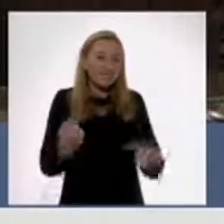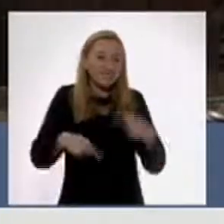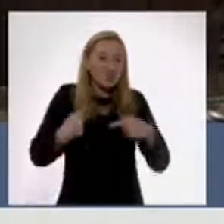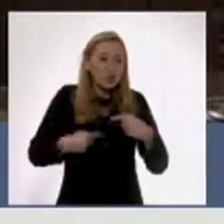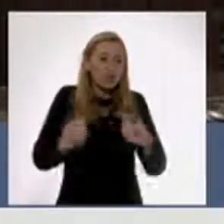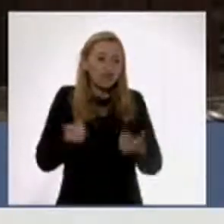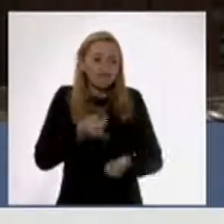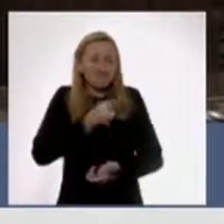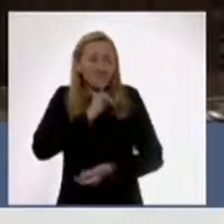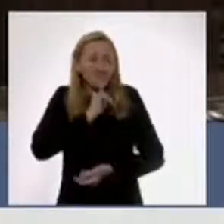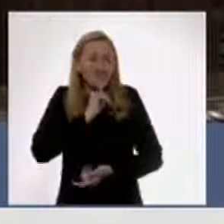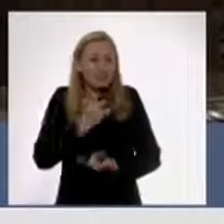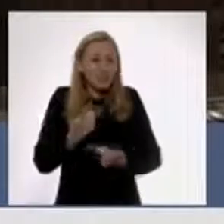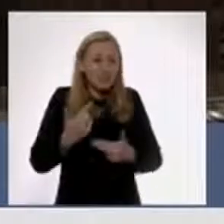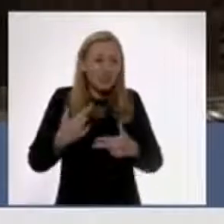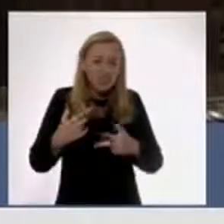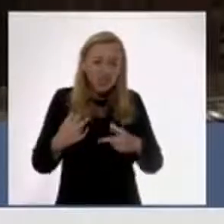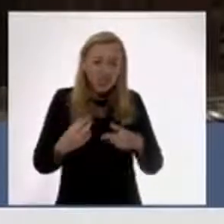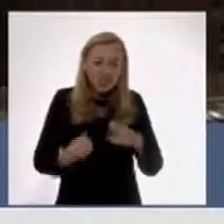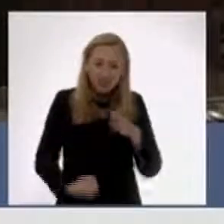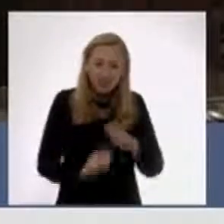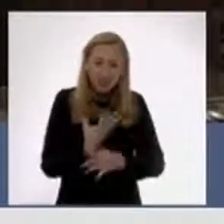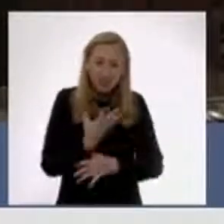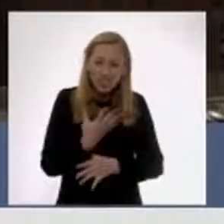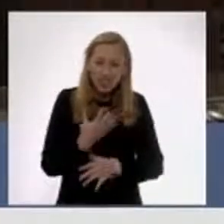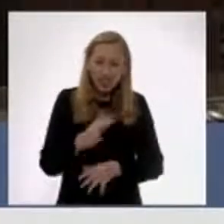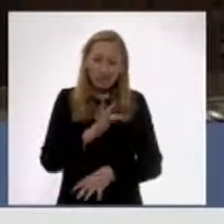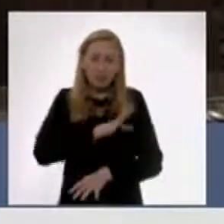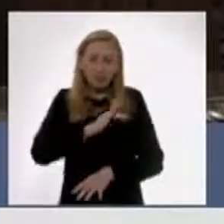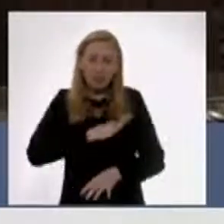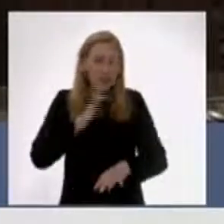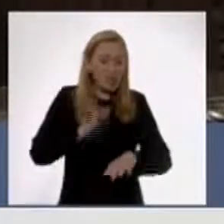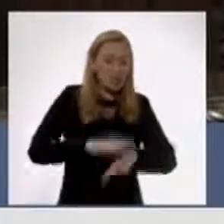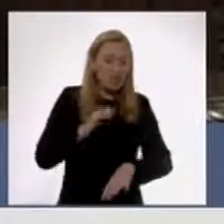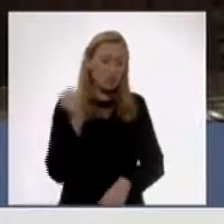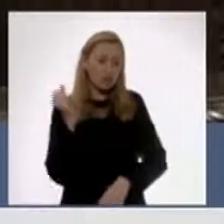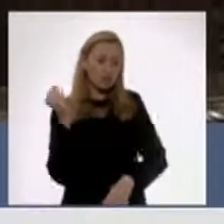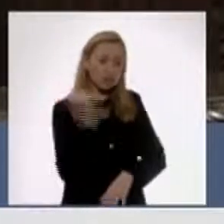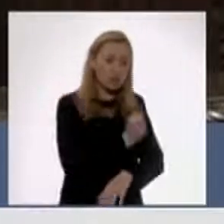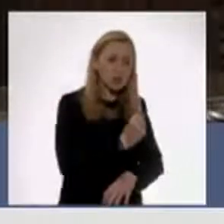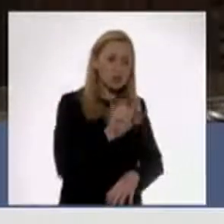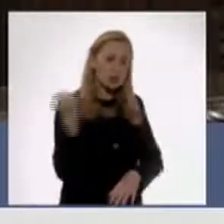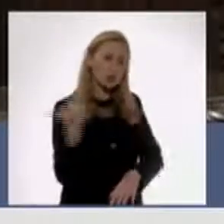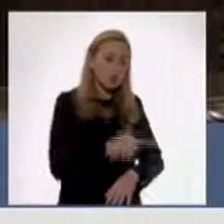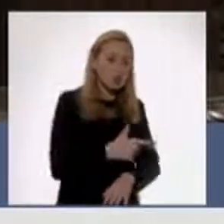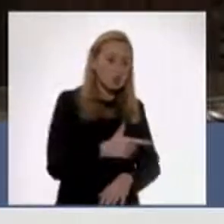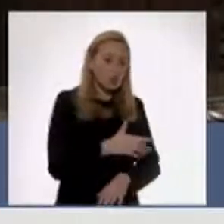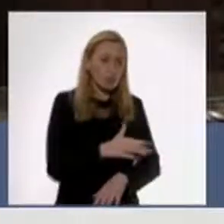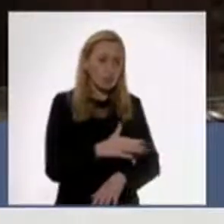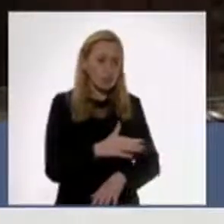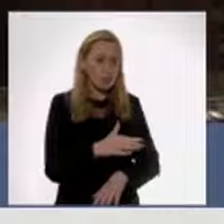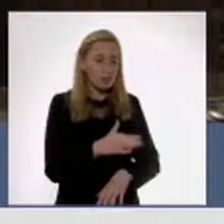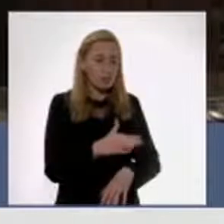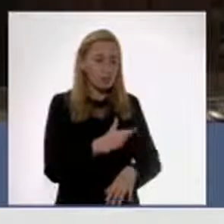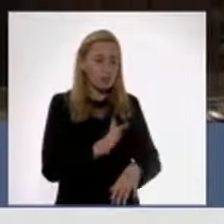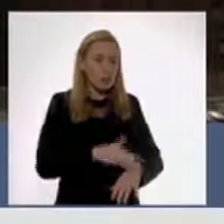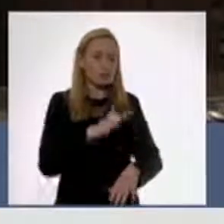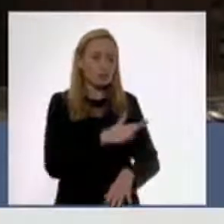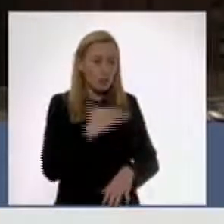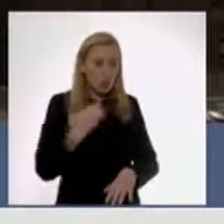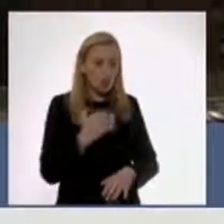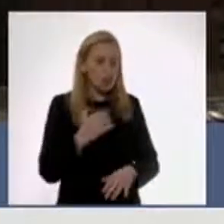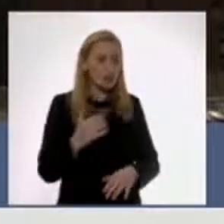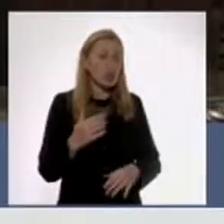infelizmente, produz a polícia que mais mata e a que mais morre, produz o descarte desnecessário